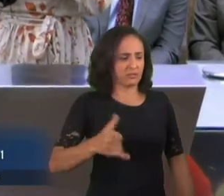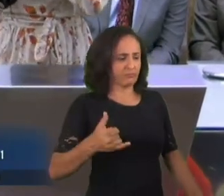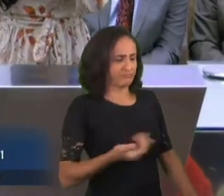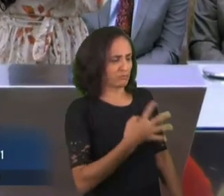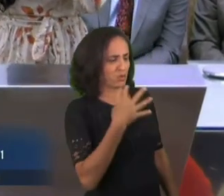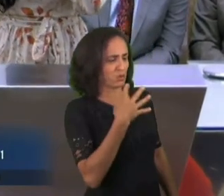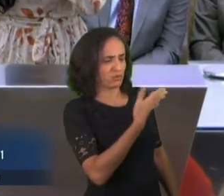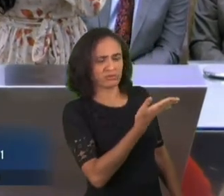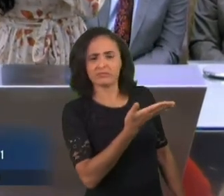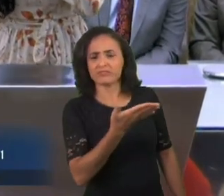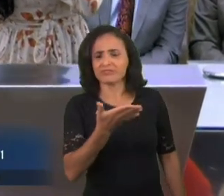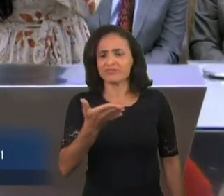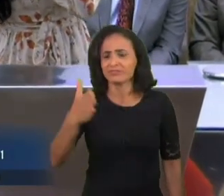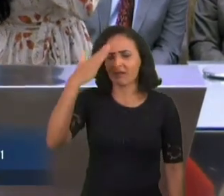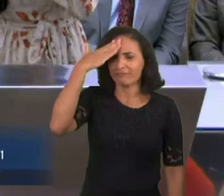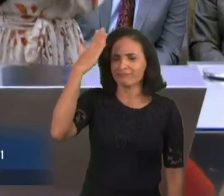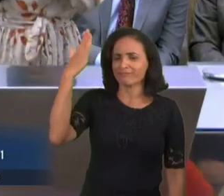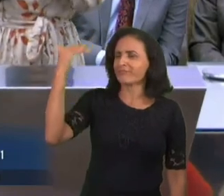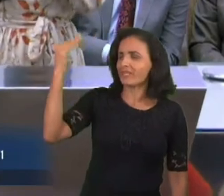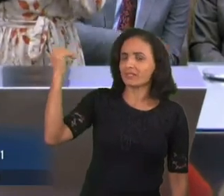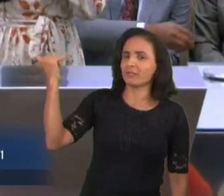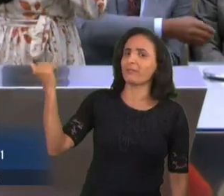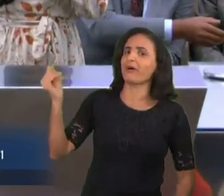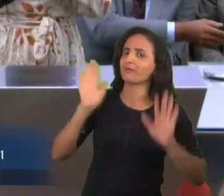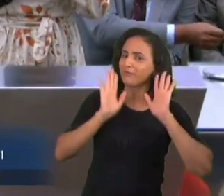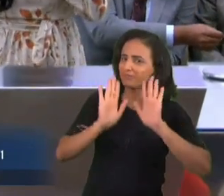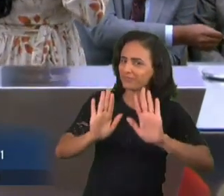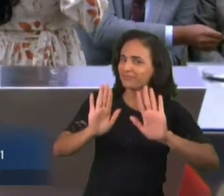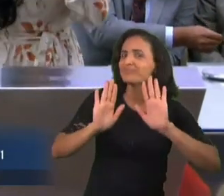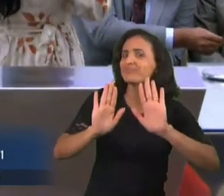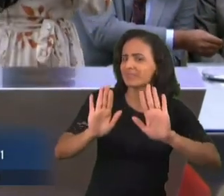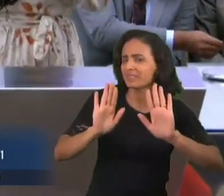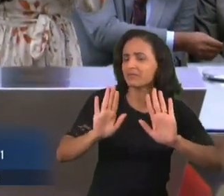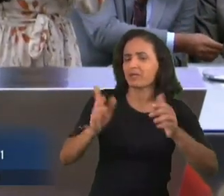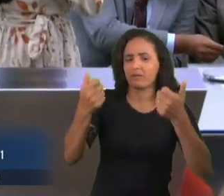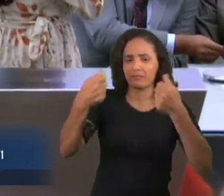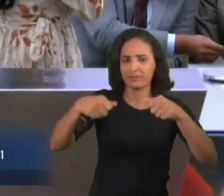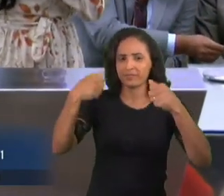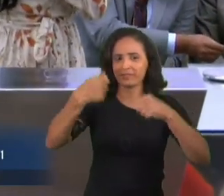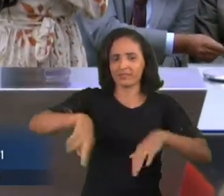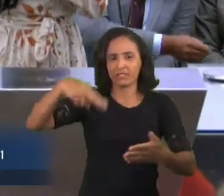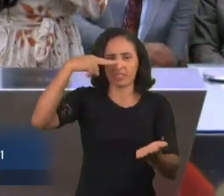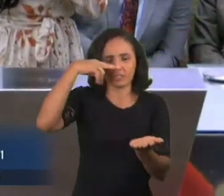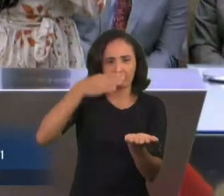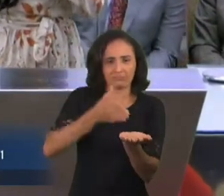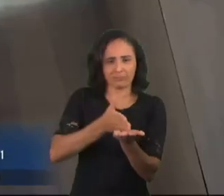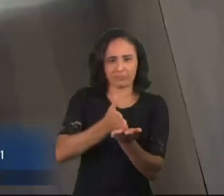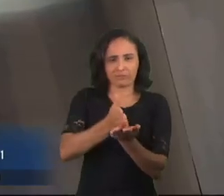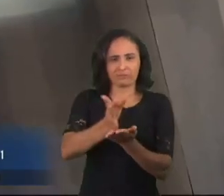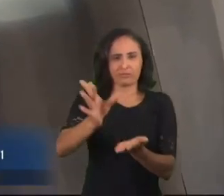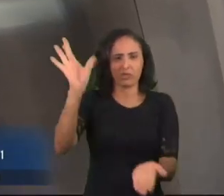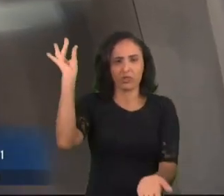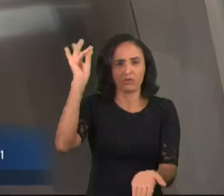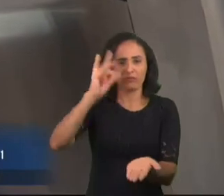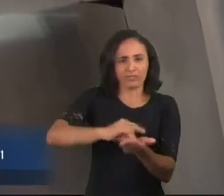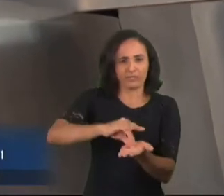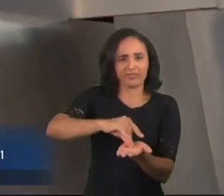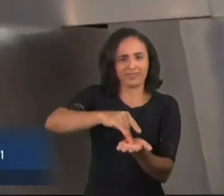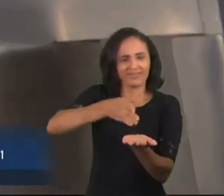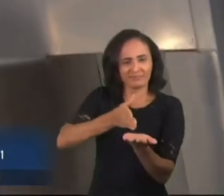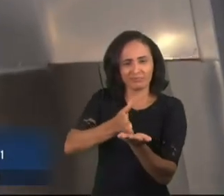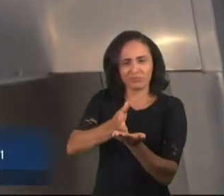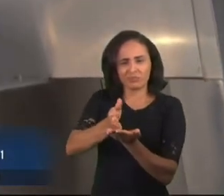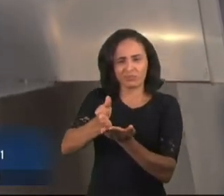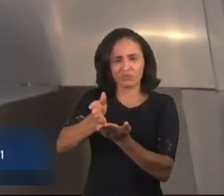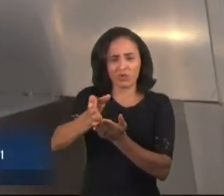conhecido ou ser elitizado. Mas se não for valente, verdadeiro crente,